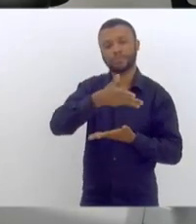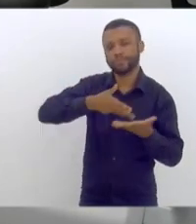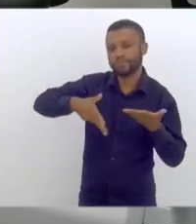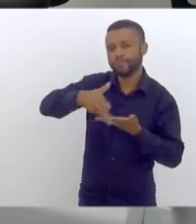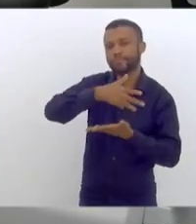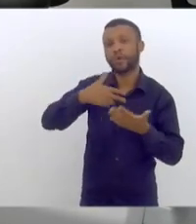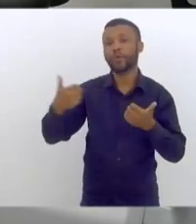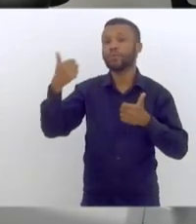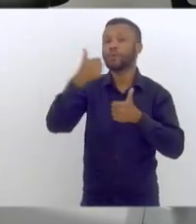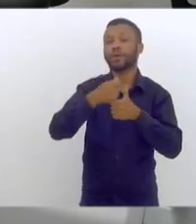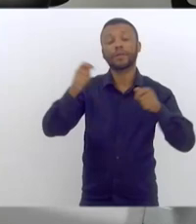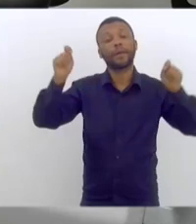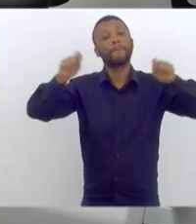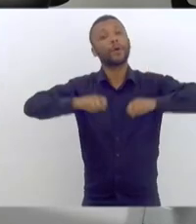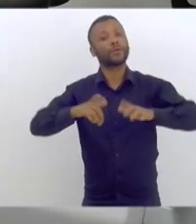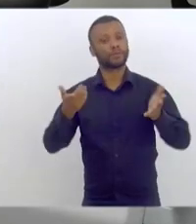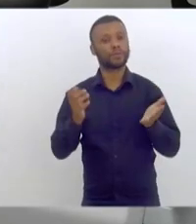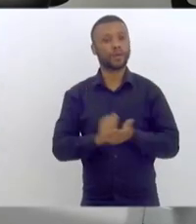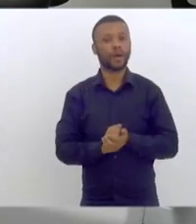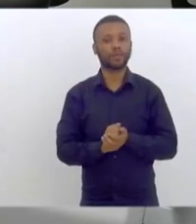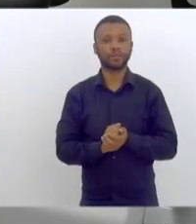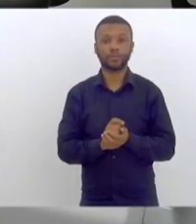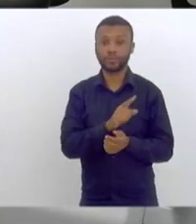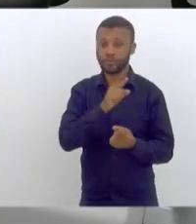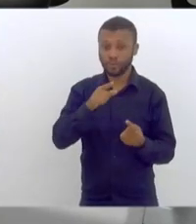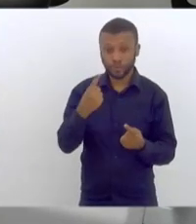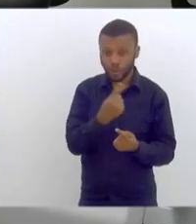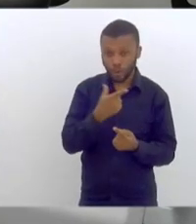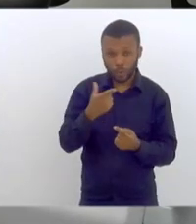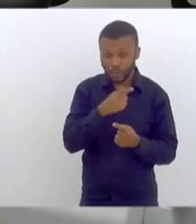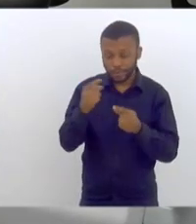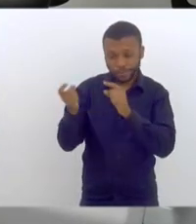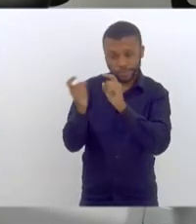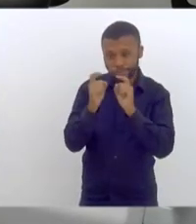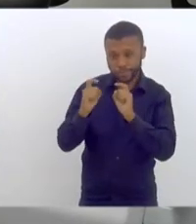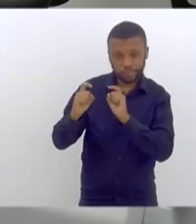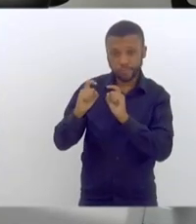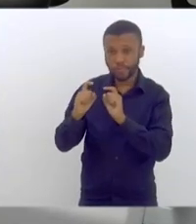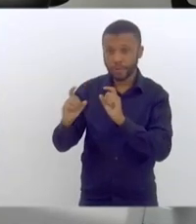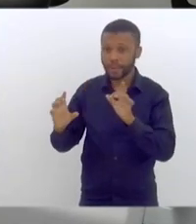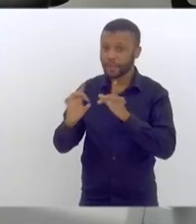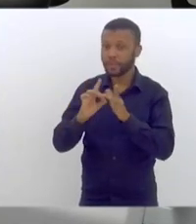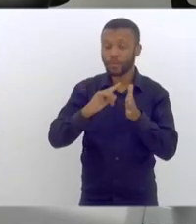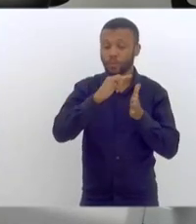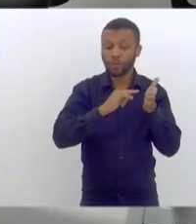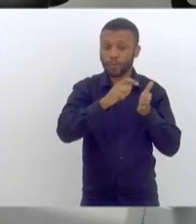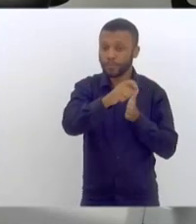com a possibilidade de substituição da deliberação da cppde por um ato do Governador